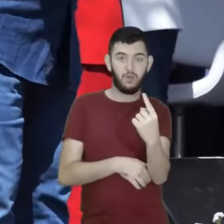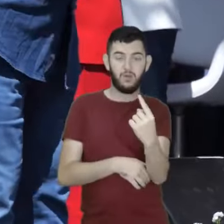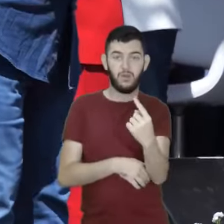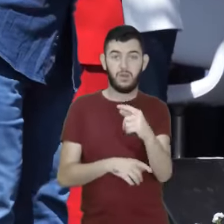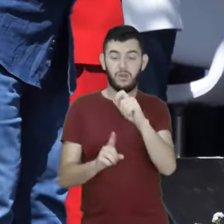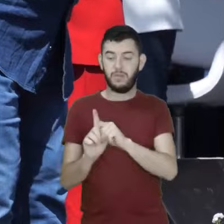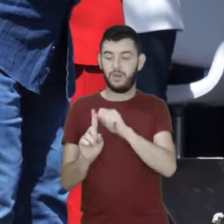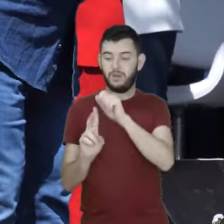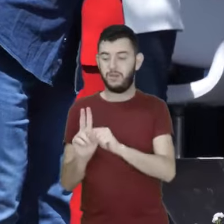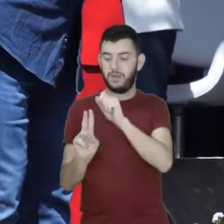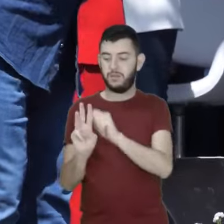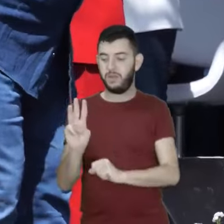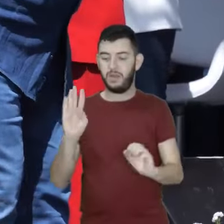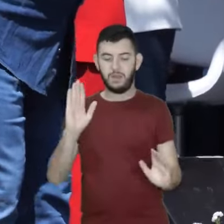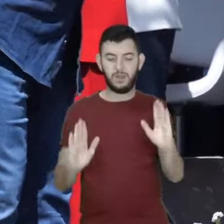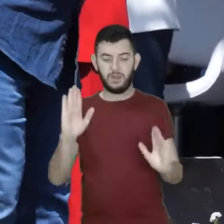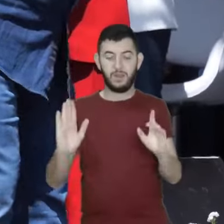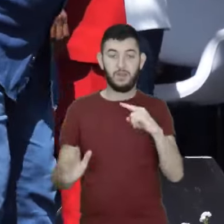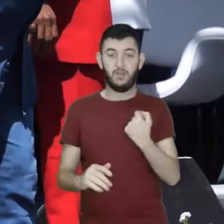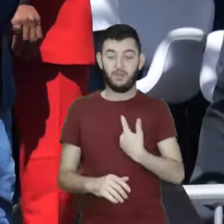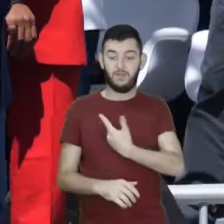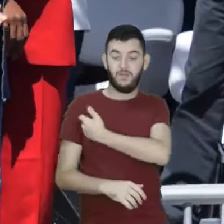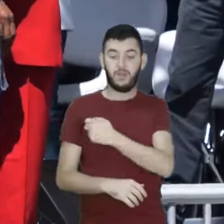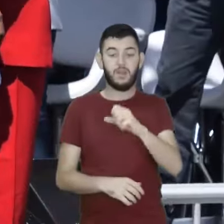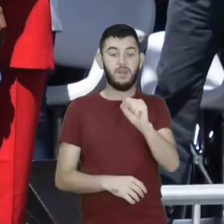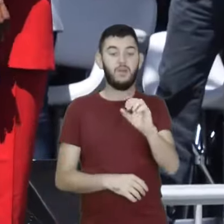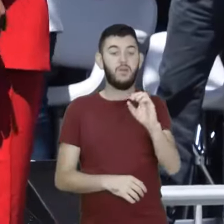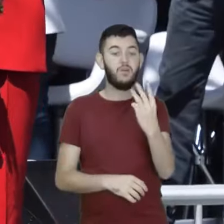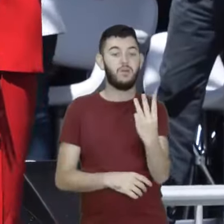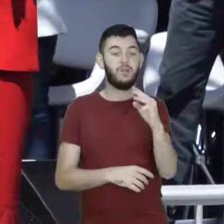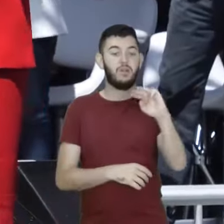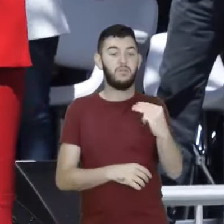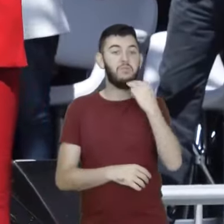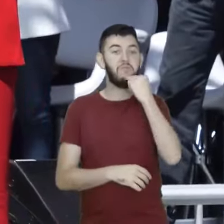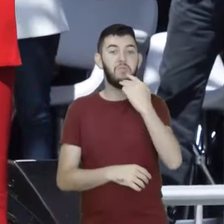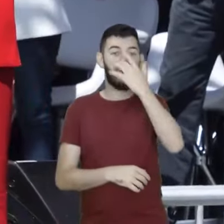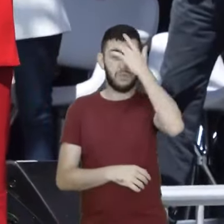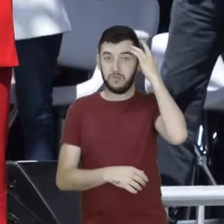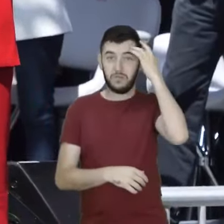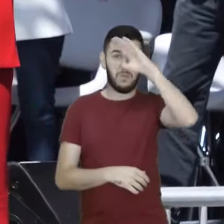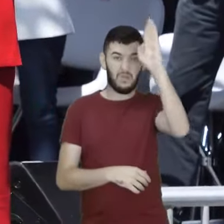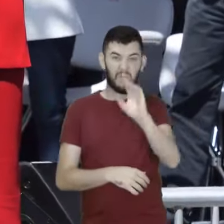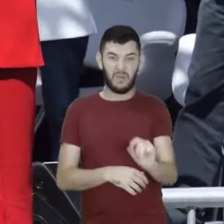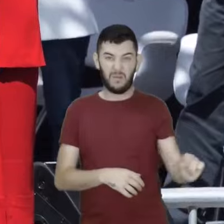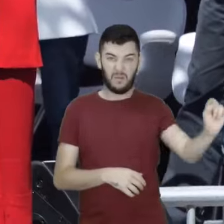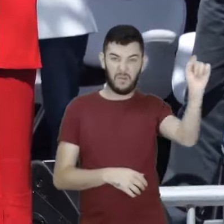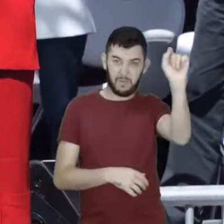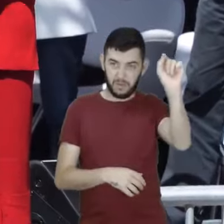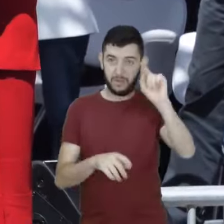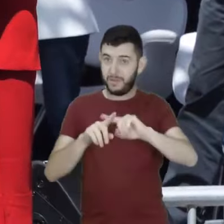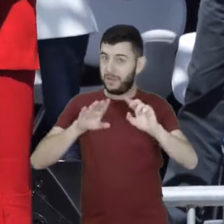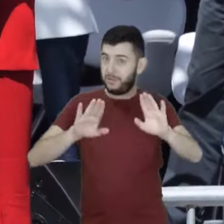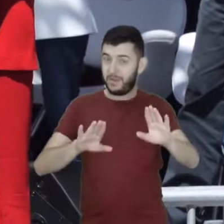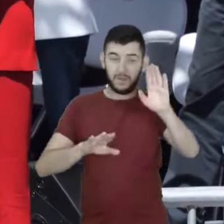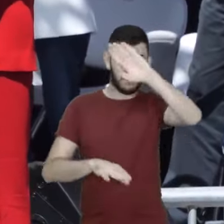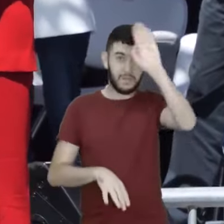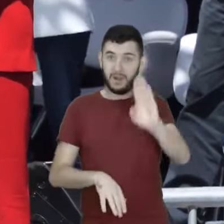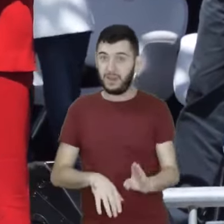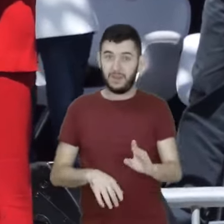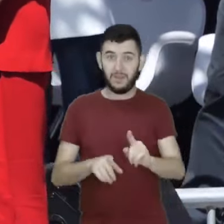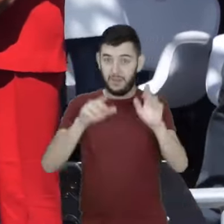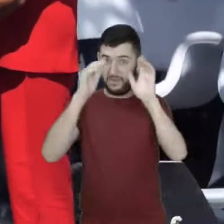vacinamos 83 milhões de pessoas. Esse país sempre foi respeitado no mundo